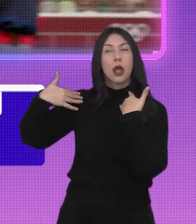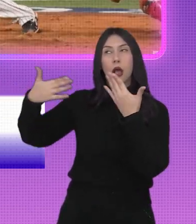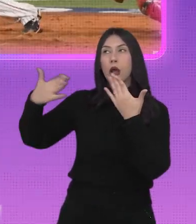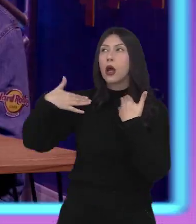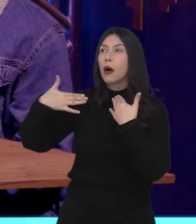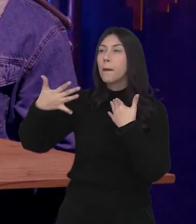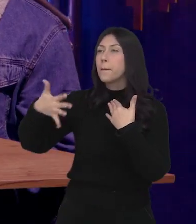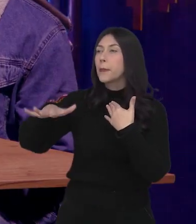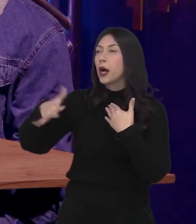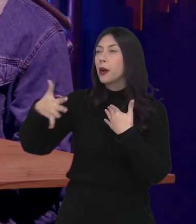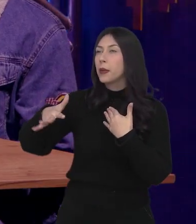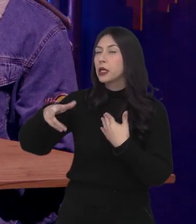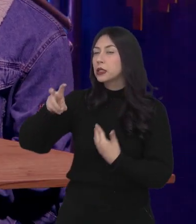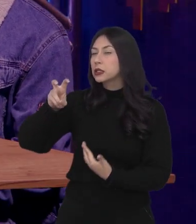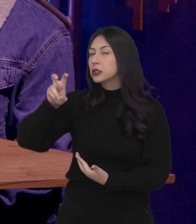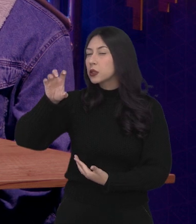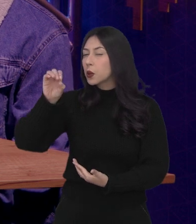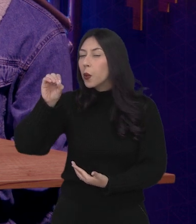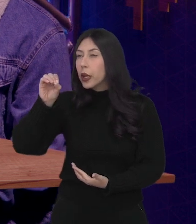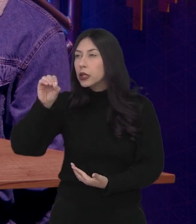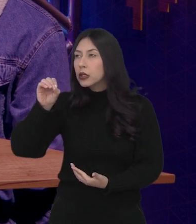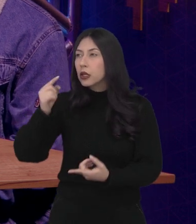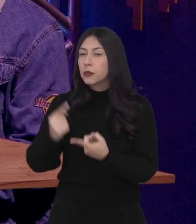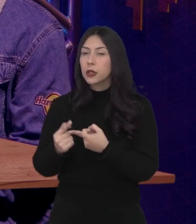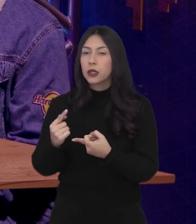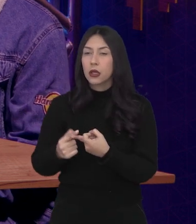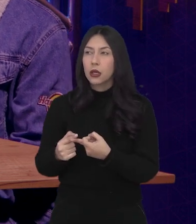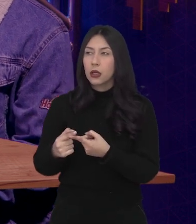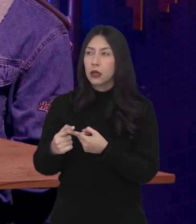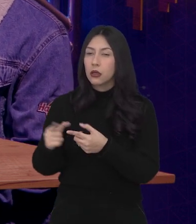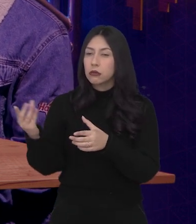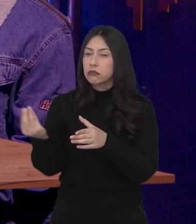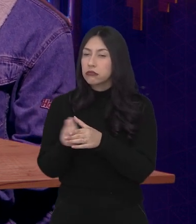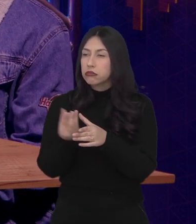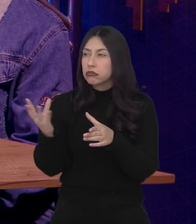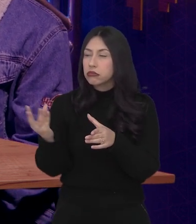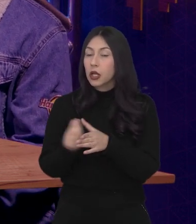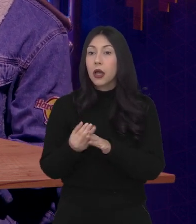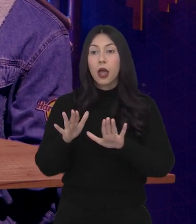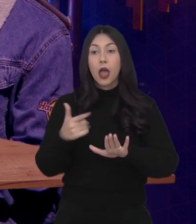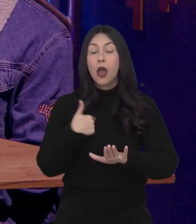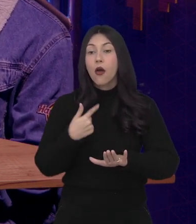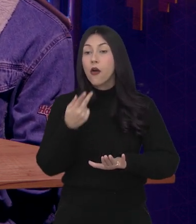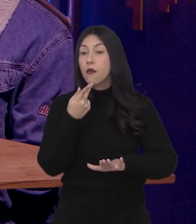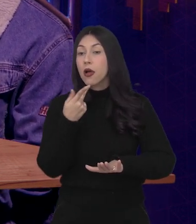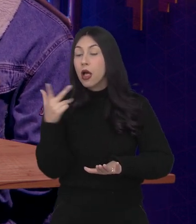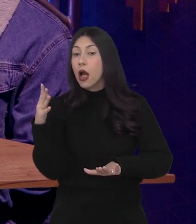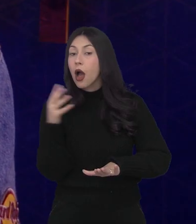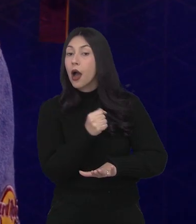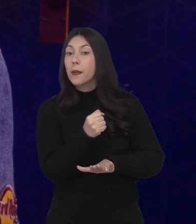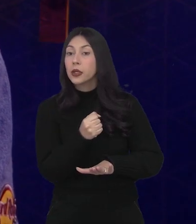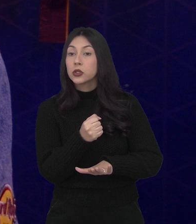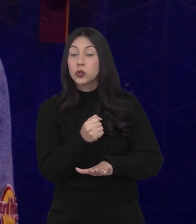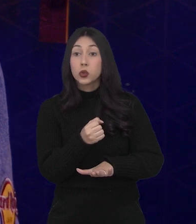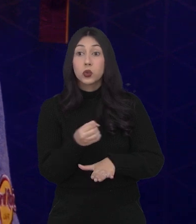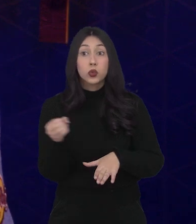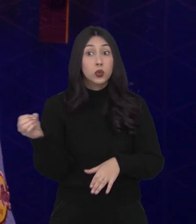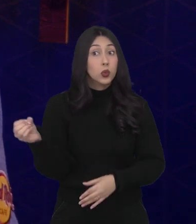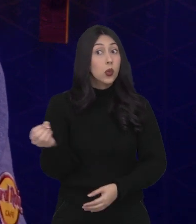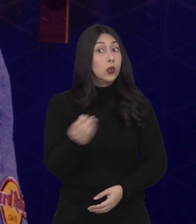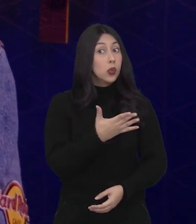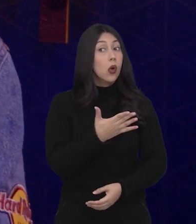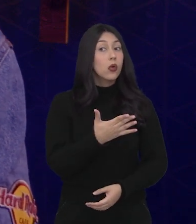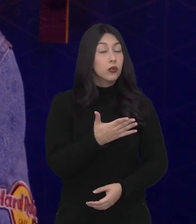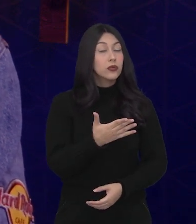tem mais ou menos 50 agora que entrou mais alguns esportes, mas eu vou falar aqui rapidamente dos